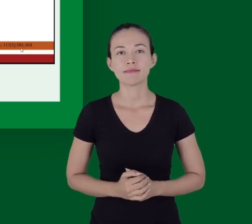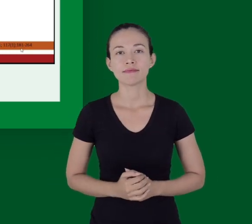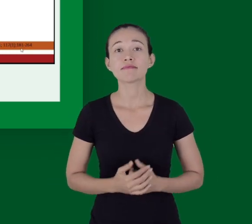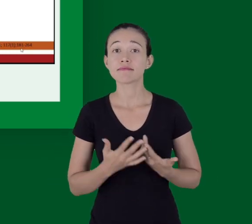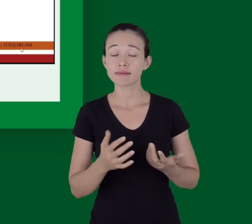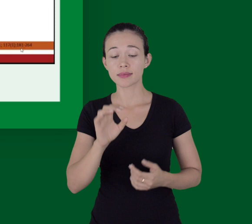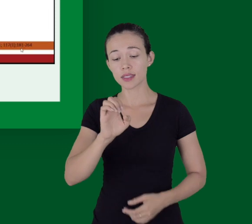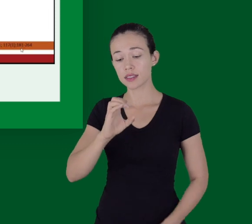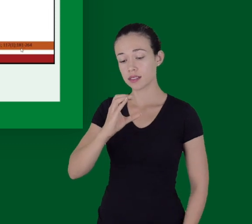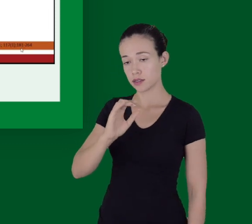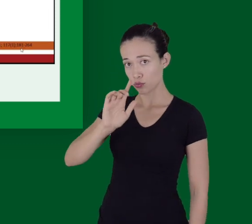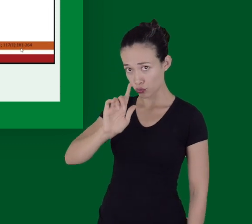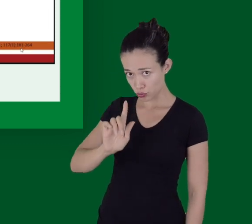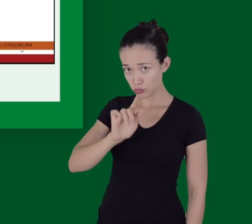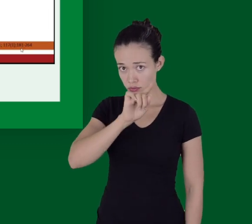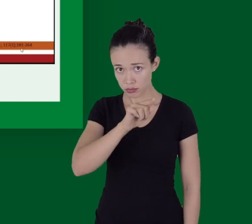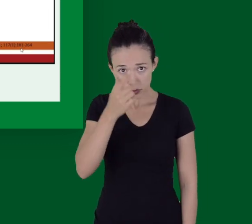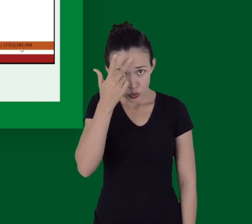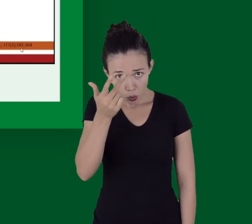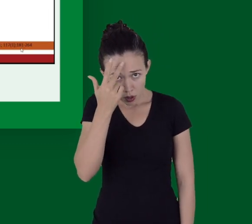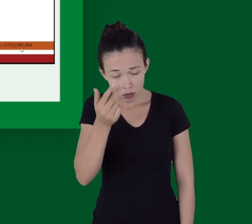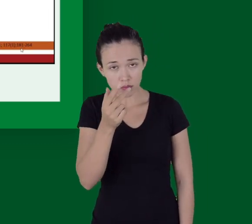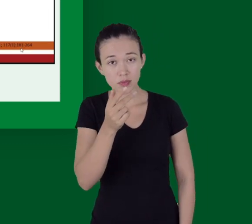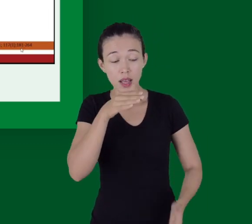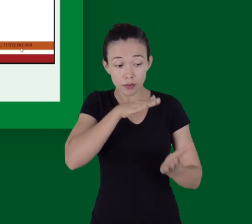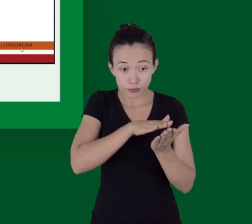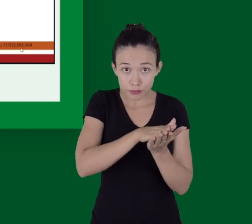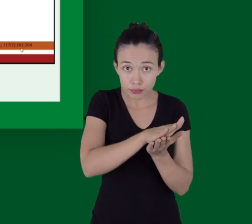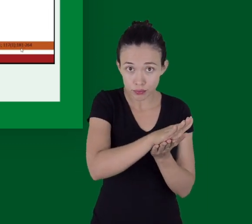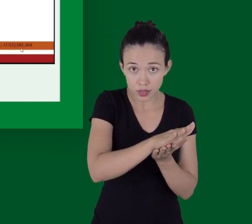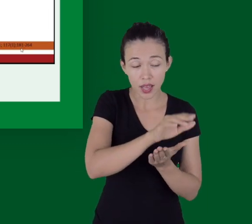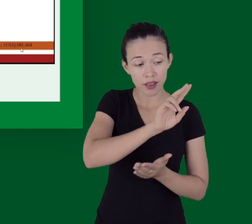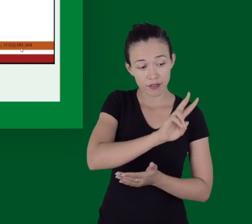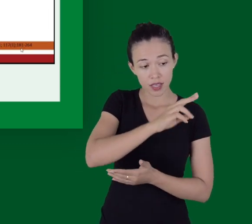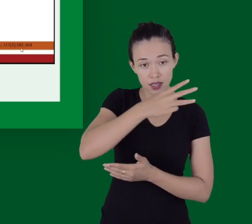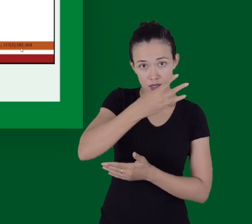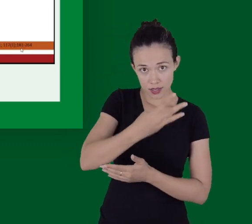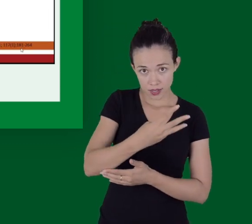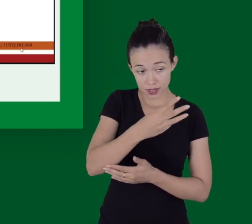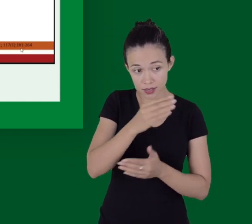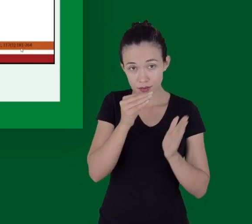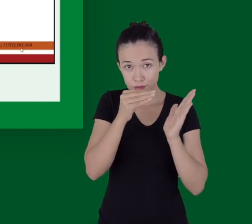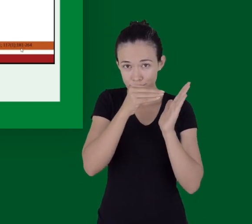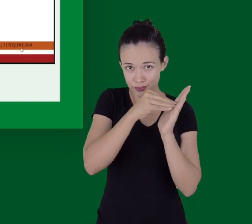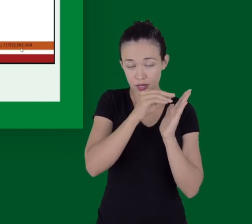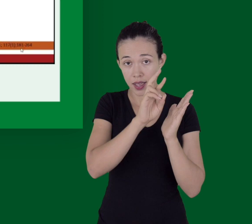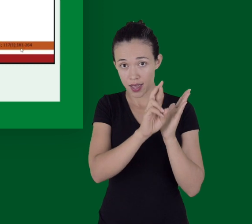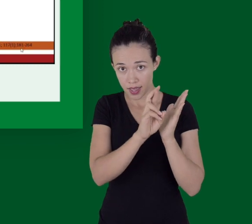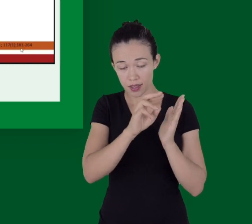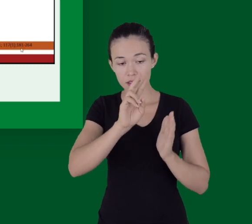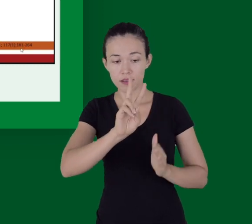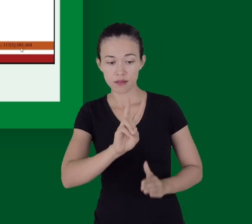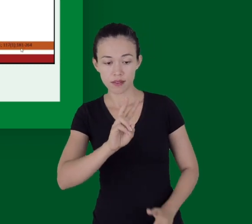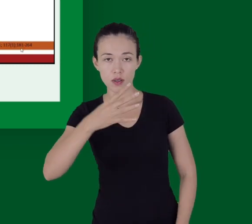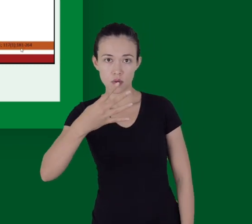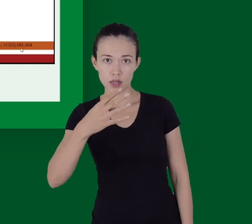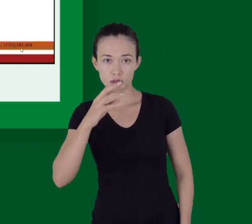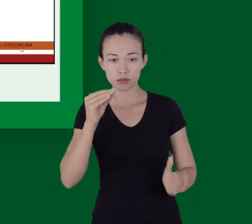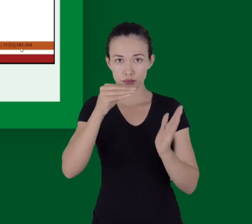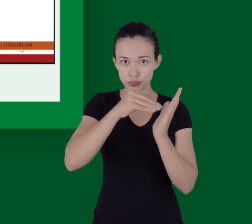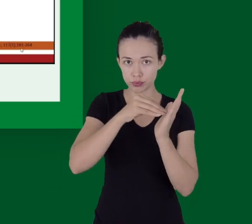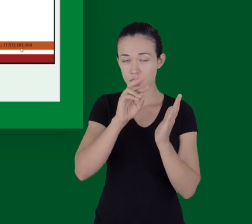que sair o eletro, você vai escrever na frente do V3 R, na frente do V4 R, que seria o que você fez do lado direito. Se tiver supra